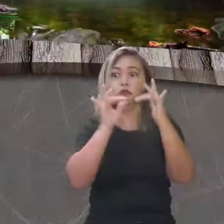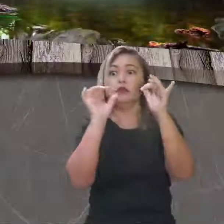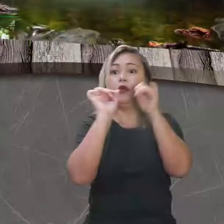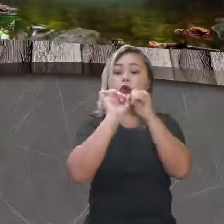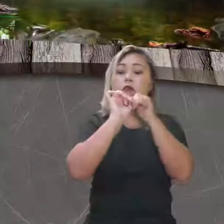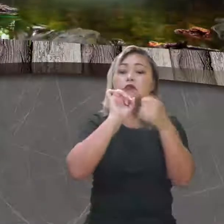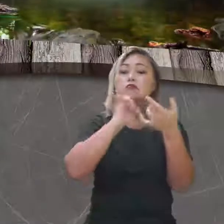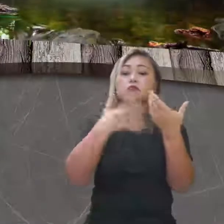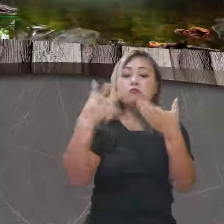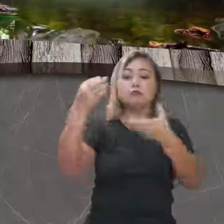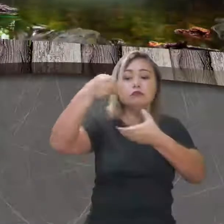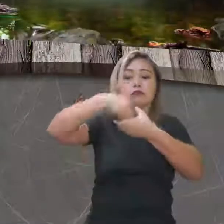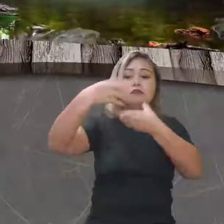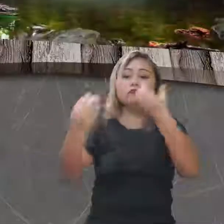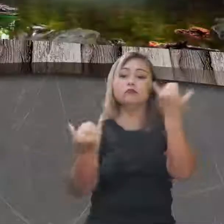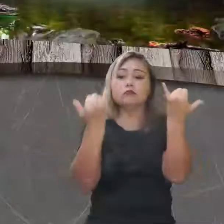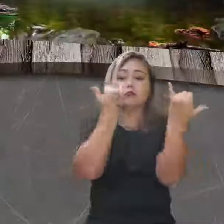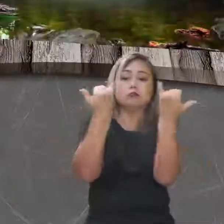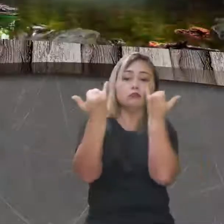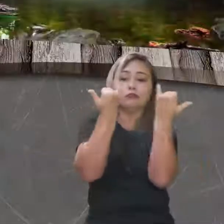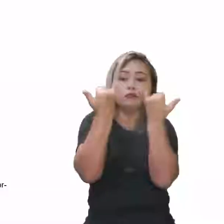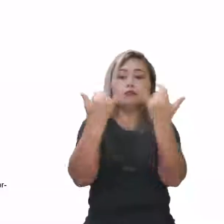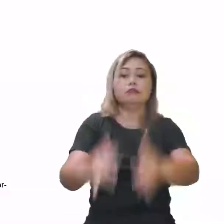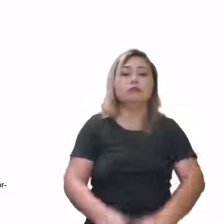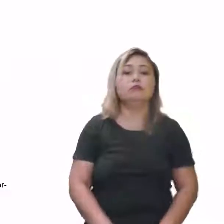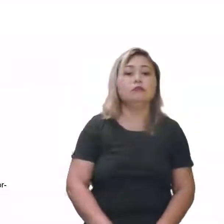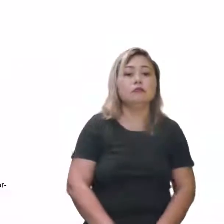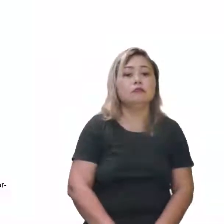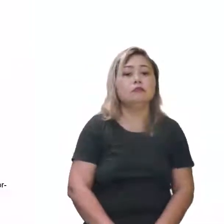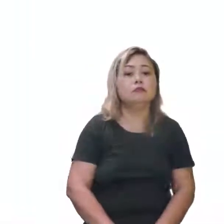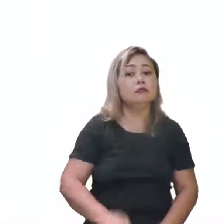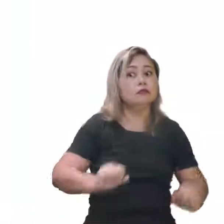tudo, somando as informações. Vamos lá, joga lá no slide.